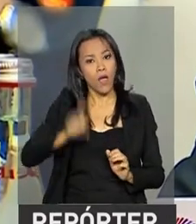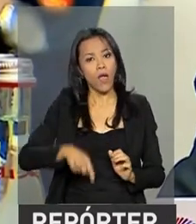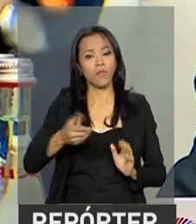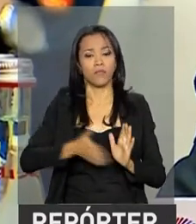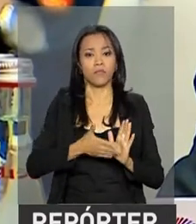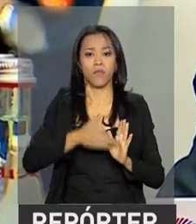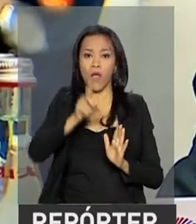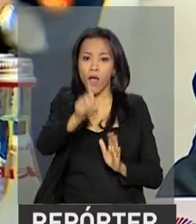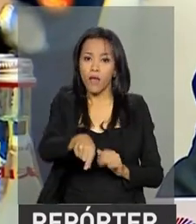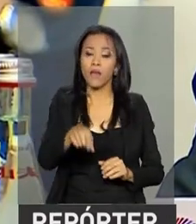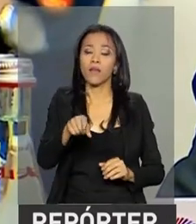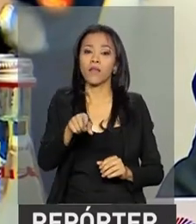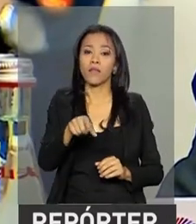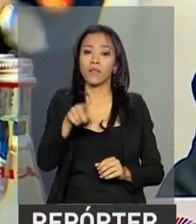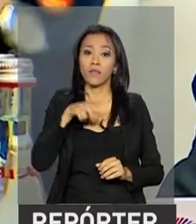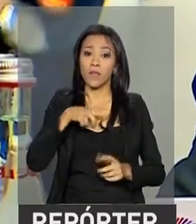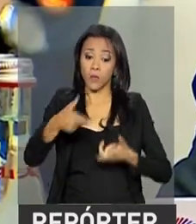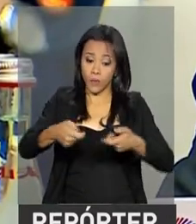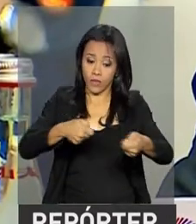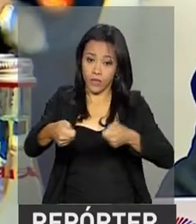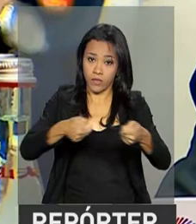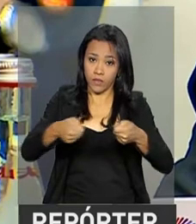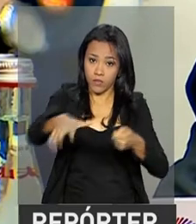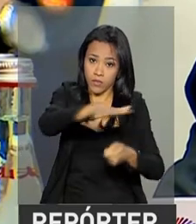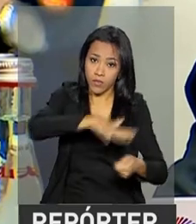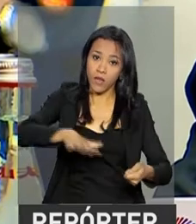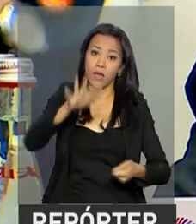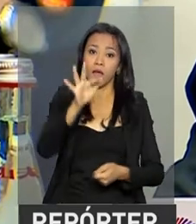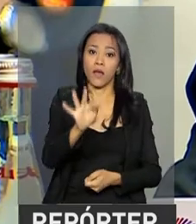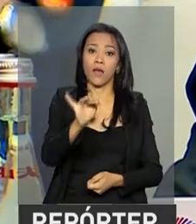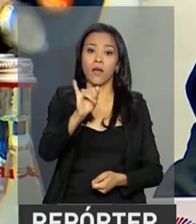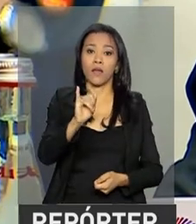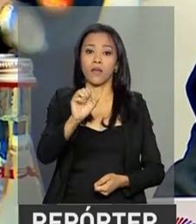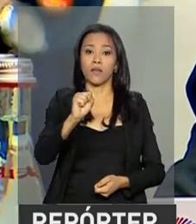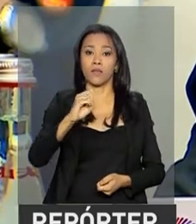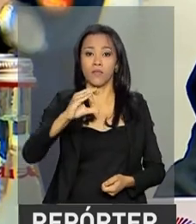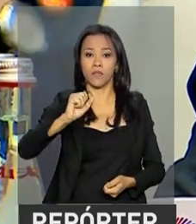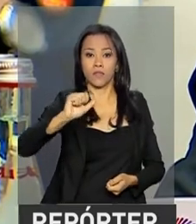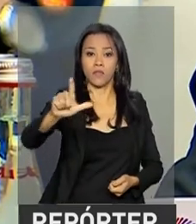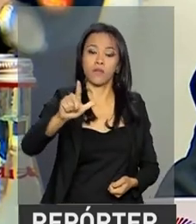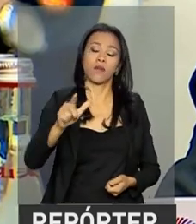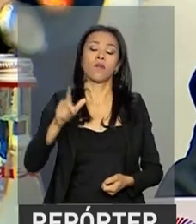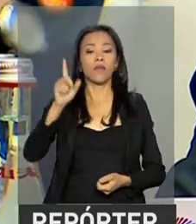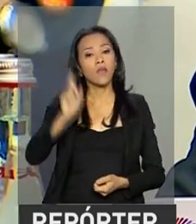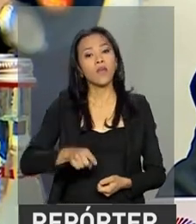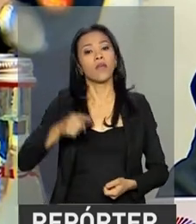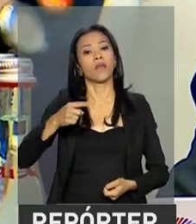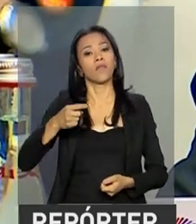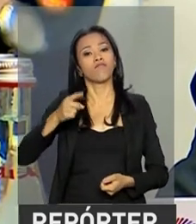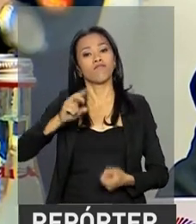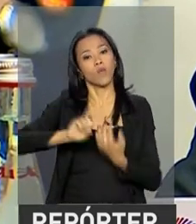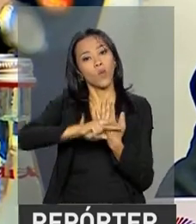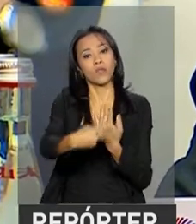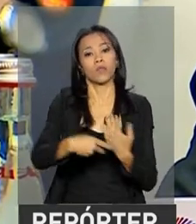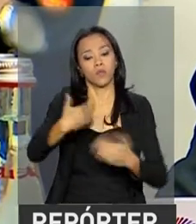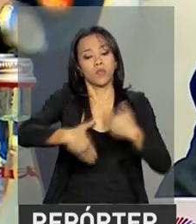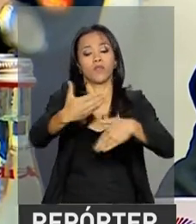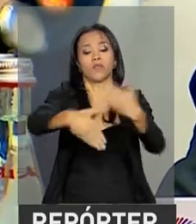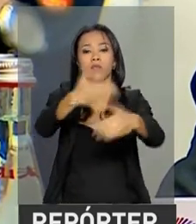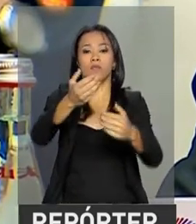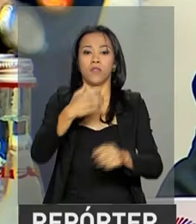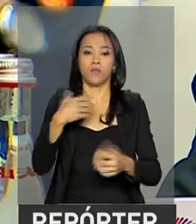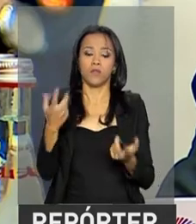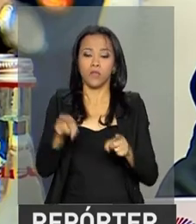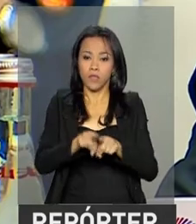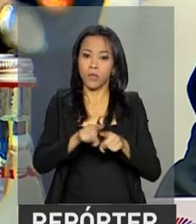sendo, o de que o equilíbrio fiscal é condição para o crescimento com inclusão social. Nosso